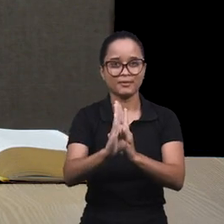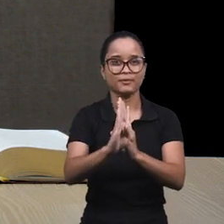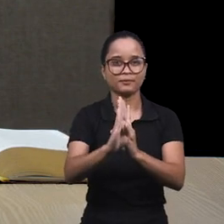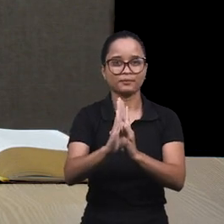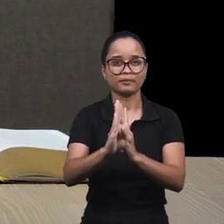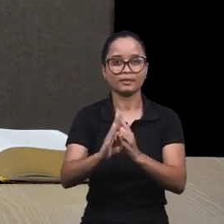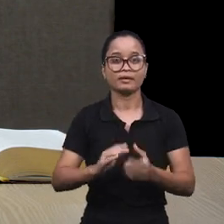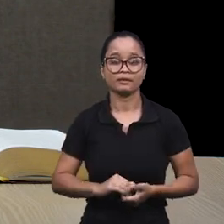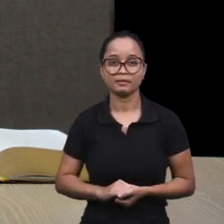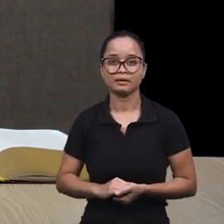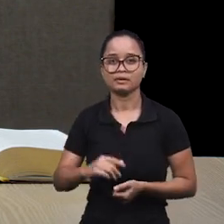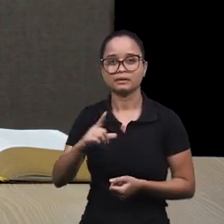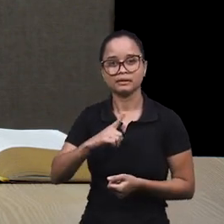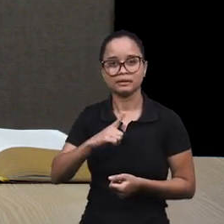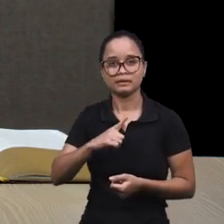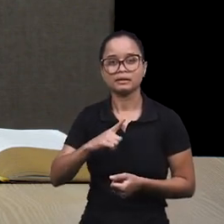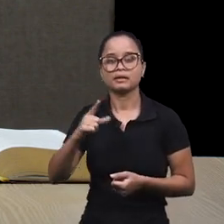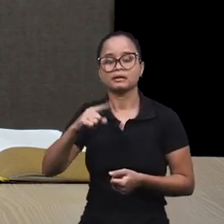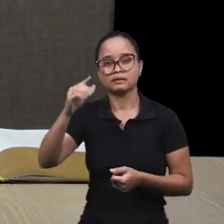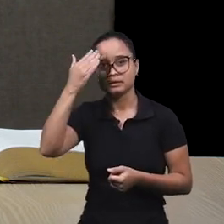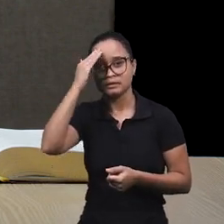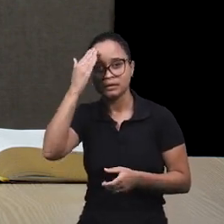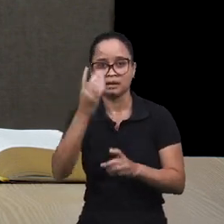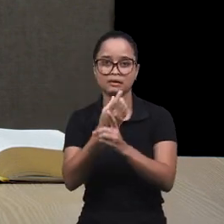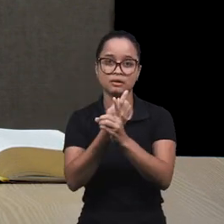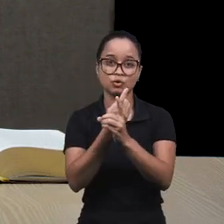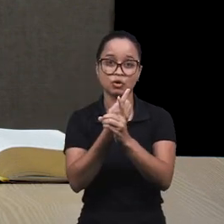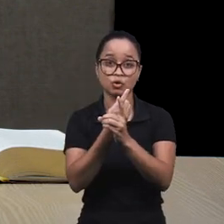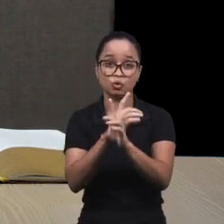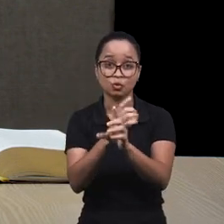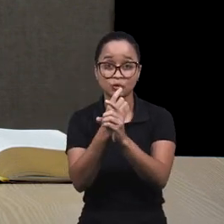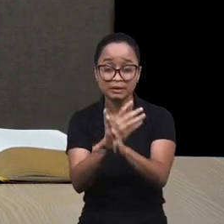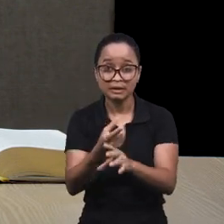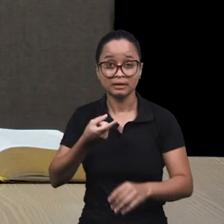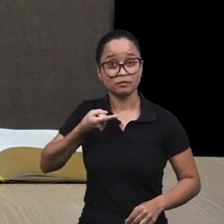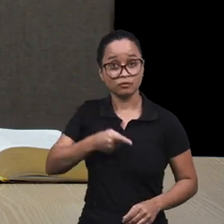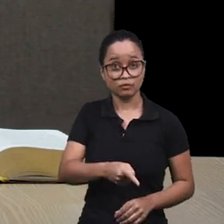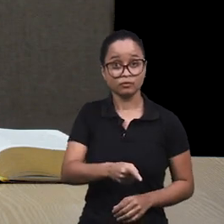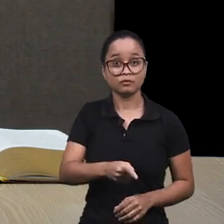Bíblica Dominical, onde terá ali o entendimento doutrinário mais